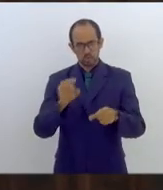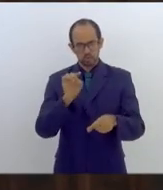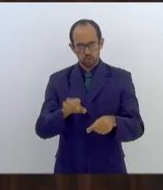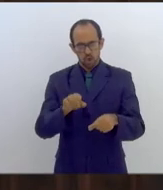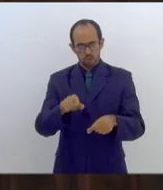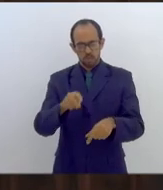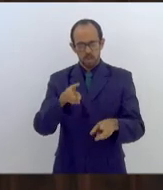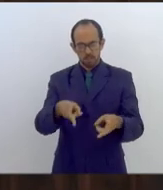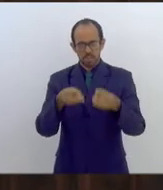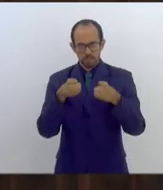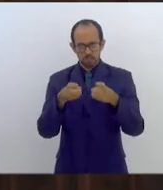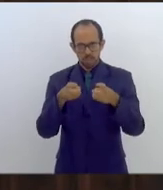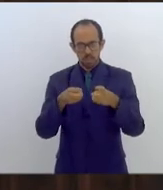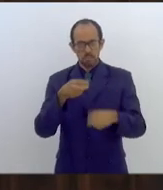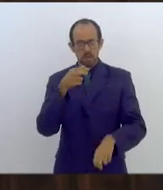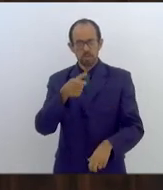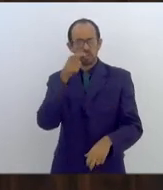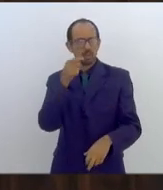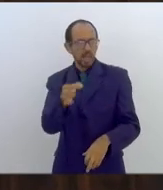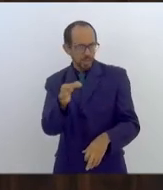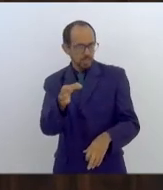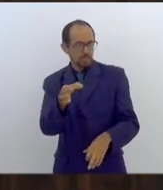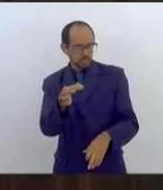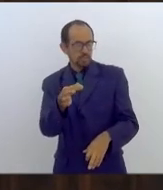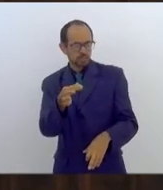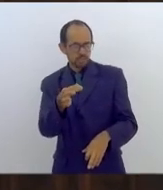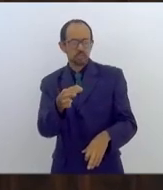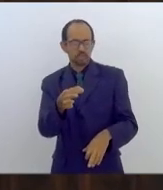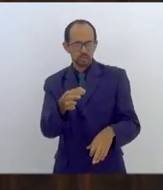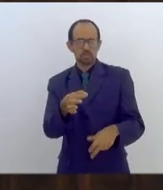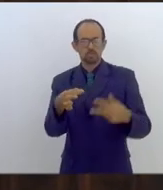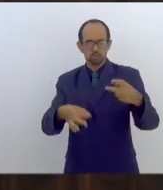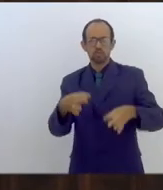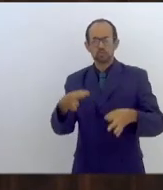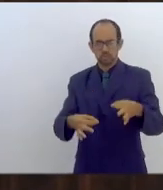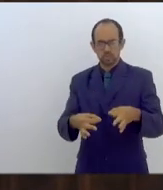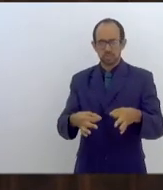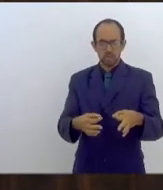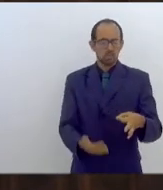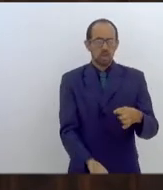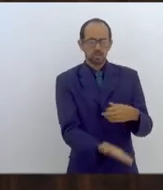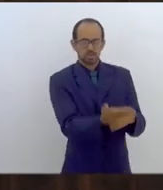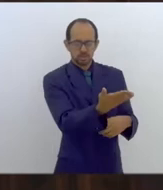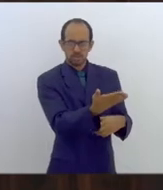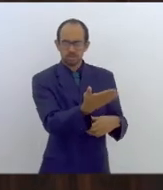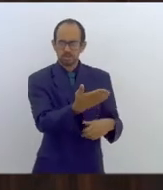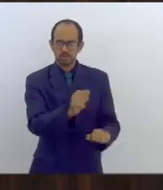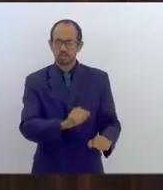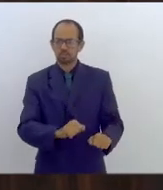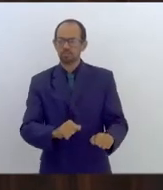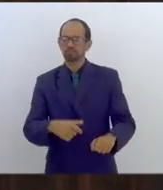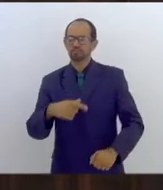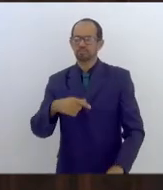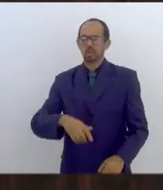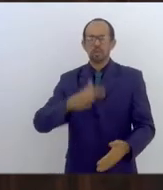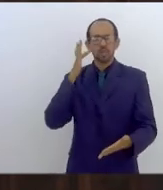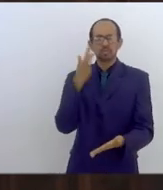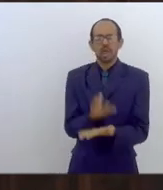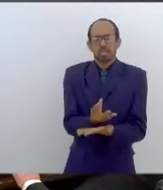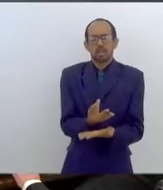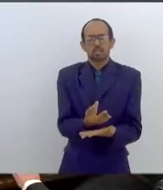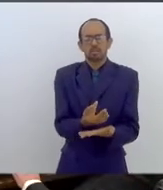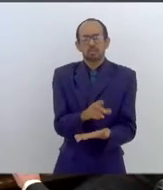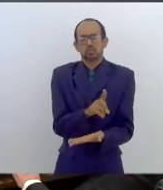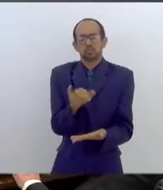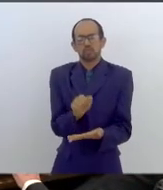pelos interesses da magistratura e vossa excelência com esse viés associativo eu tenho certeza que um